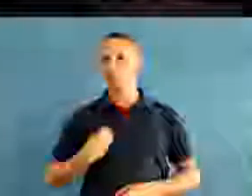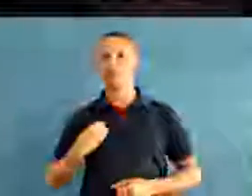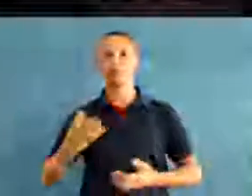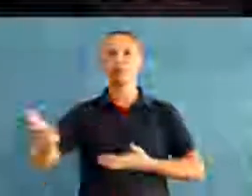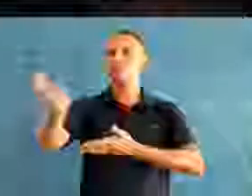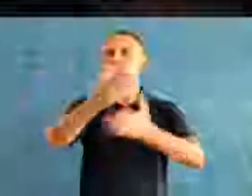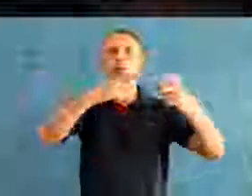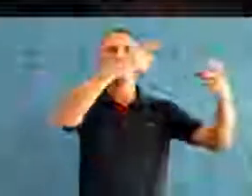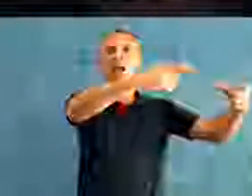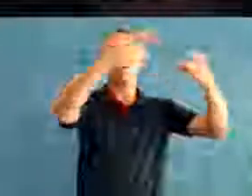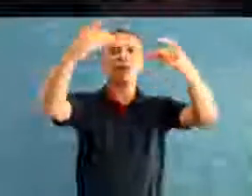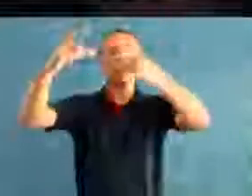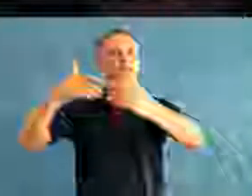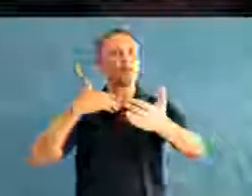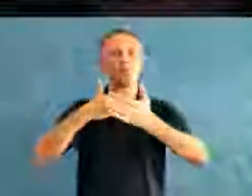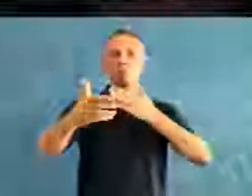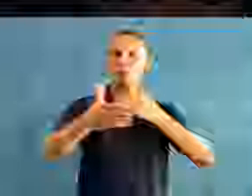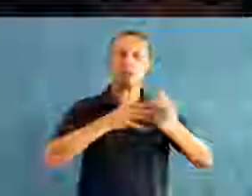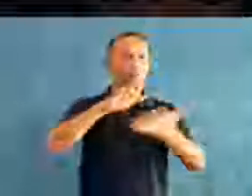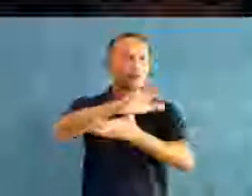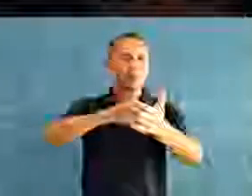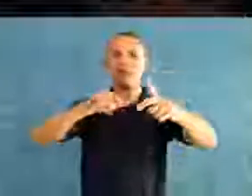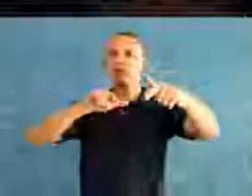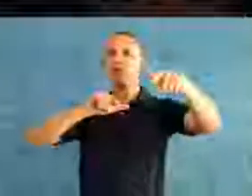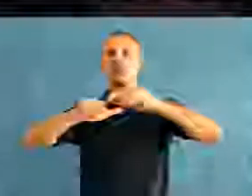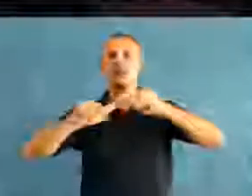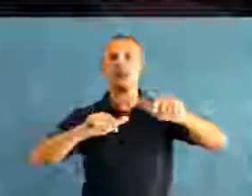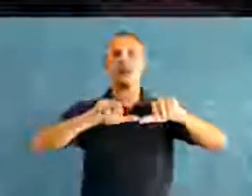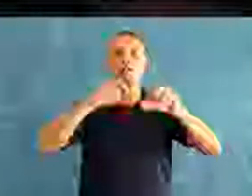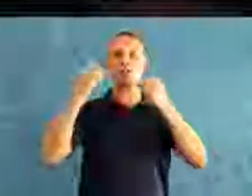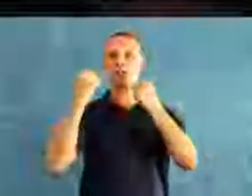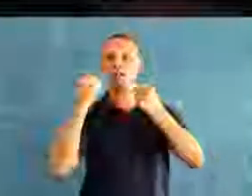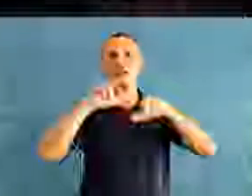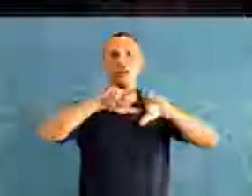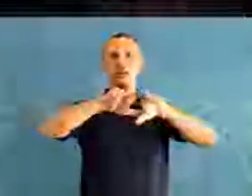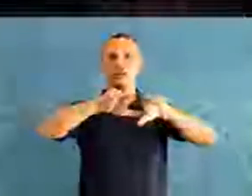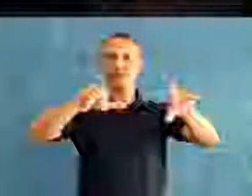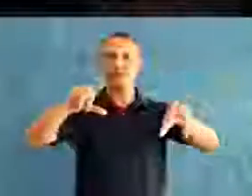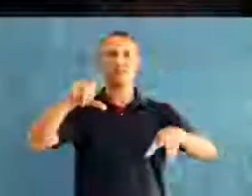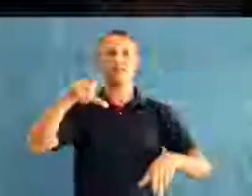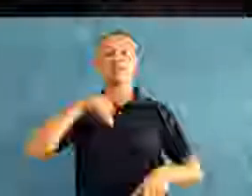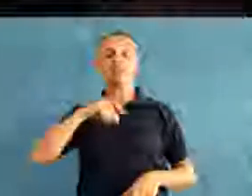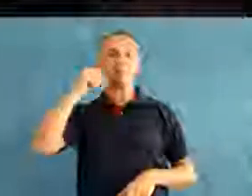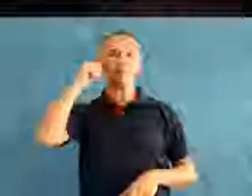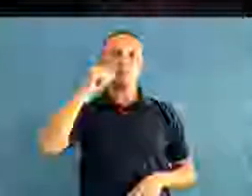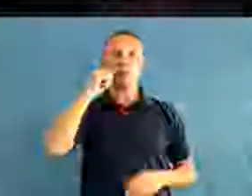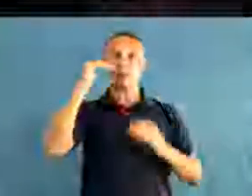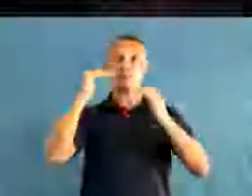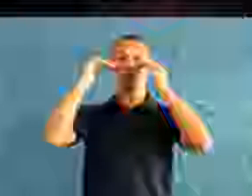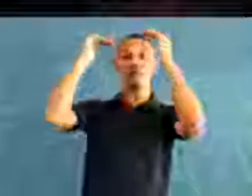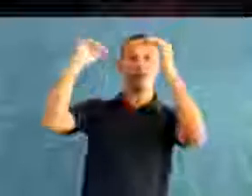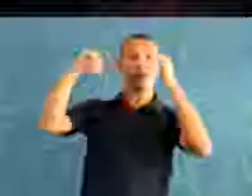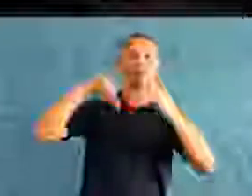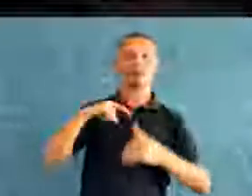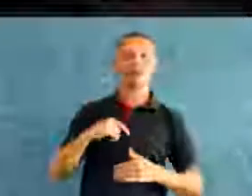todos os momentos, movimentos, em todos os campos de poder, inclusive, tivemos uma presidenta outro dia, várias ministras,